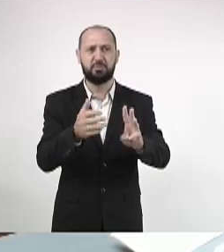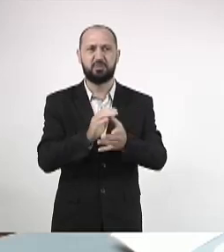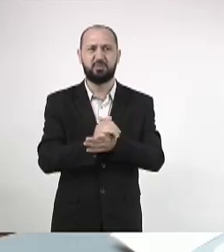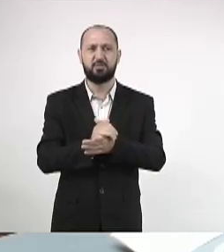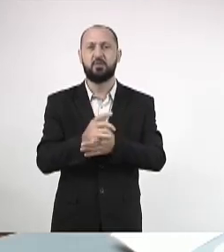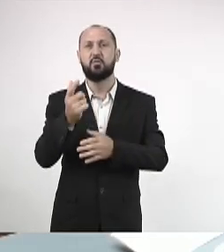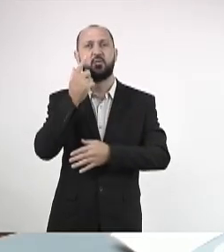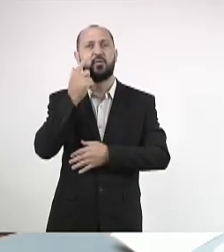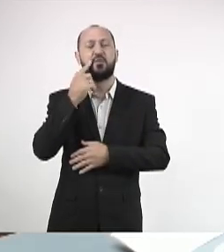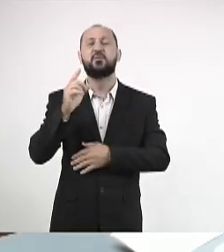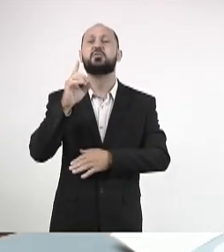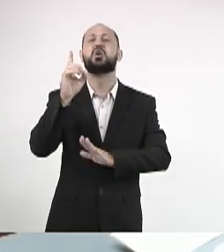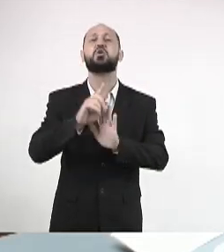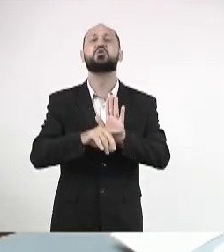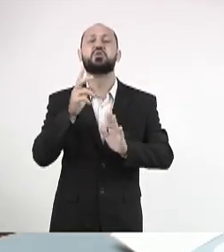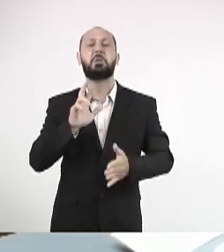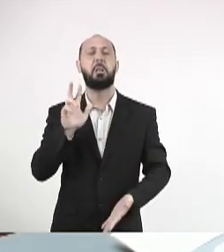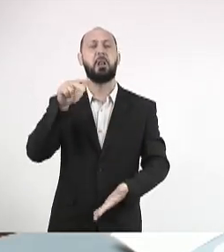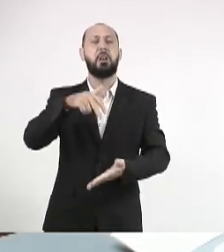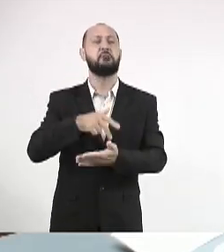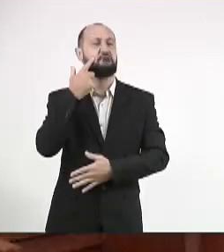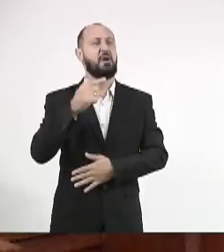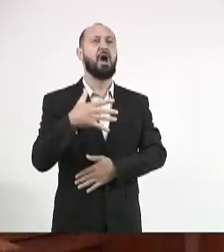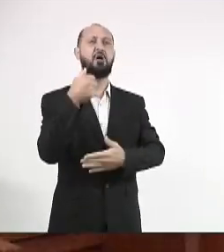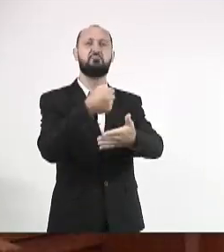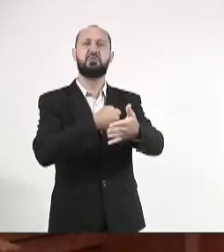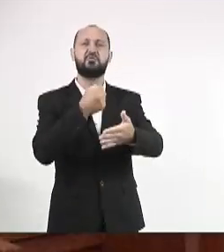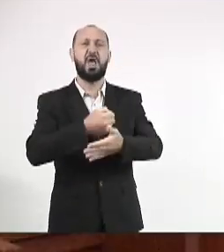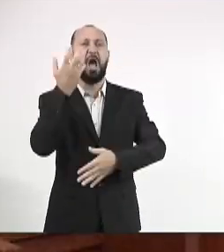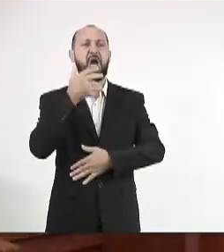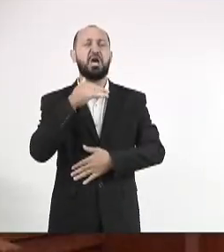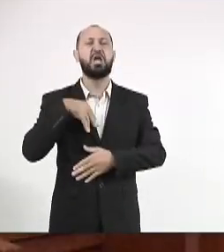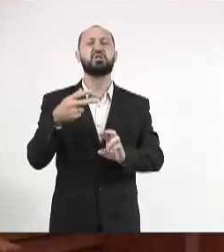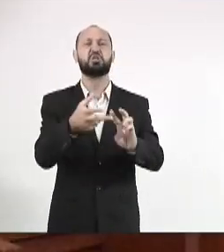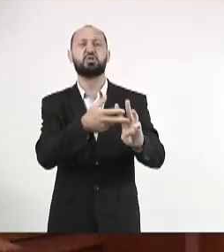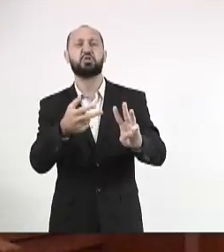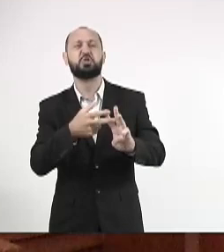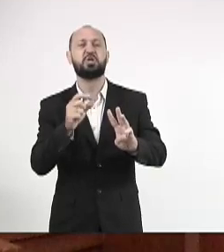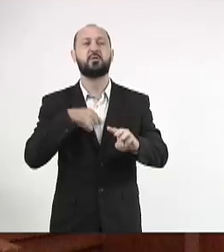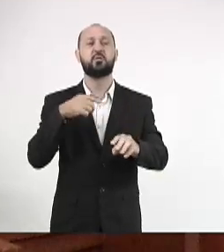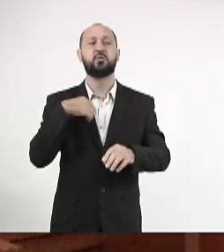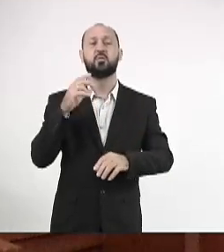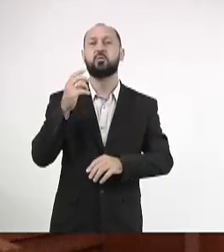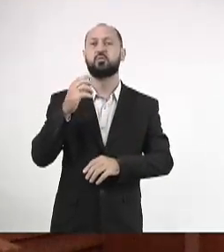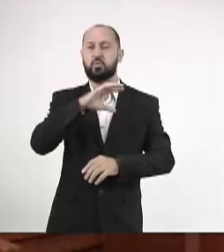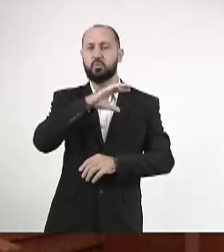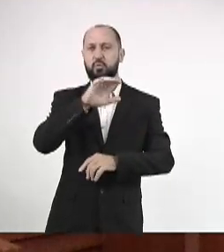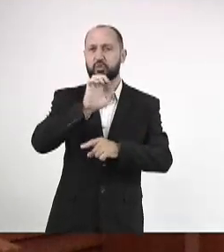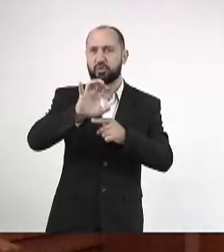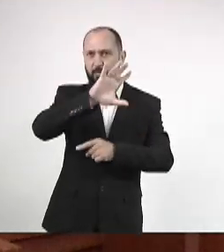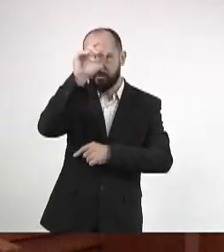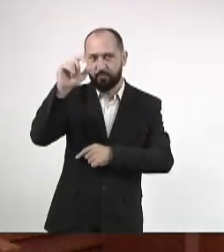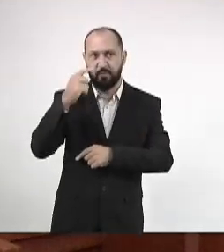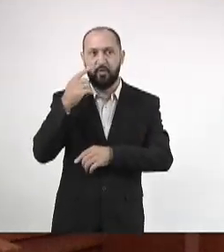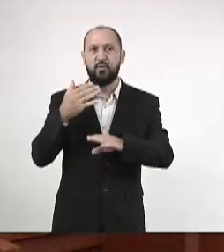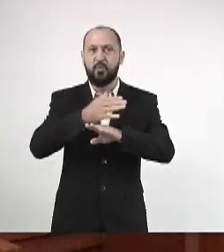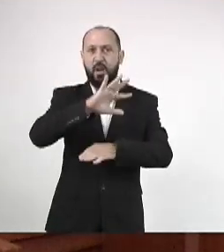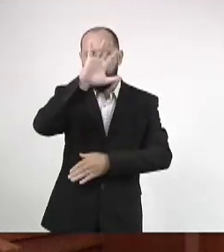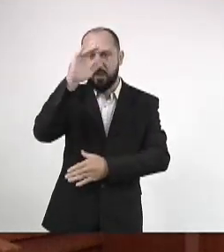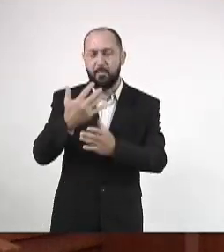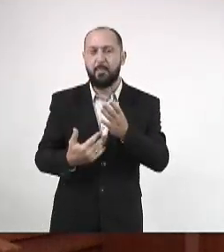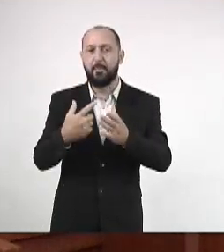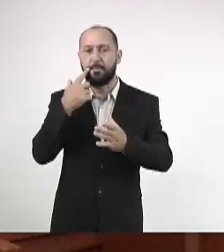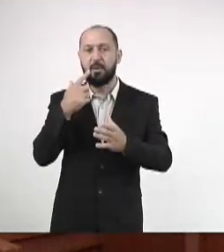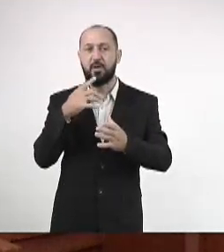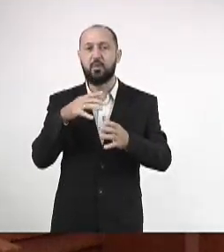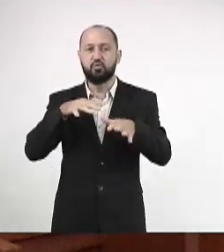a extrema-direita se levantar aqui para defender crianças indígenas, quando o Estado do Mato Grosso do Sul esteve lá em Amambai, com a